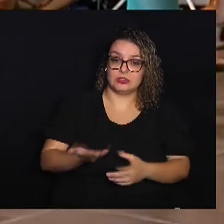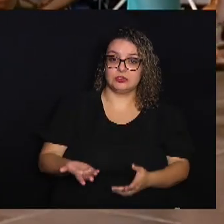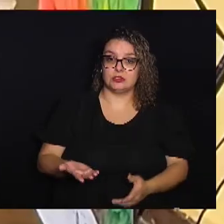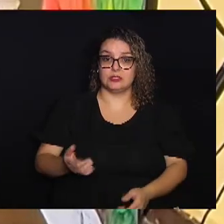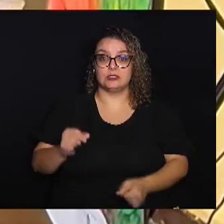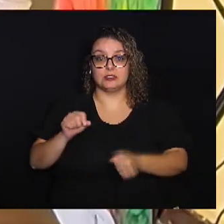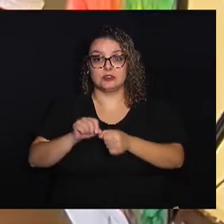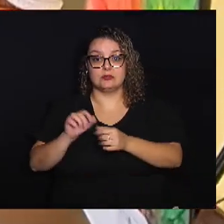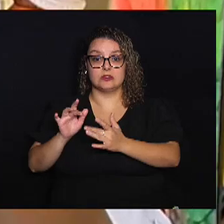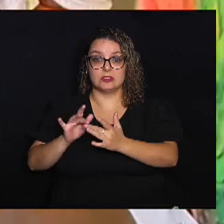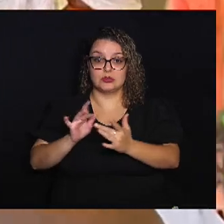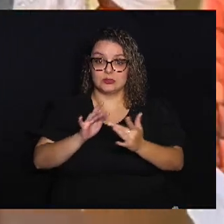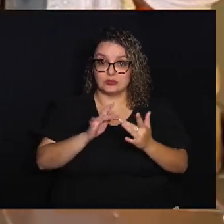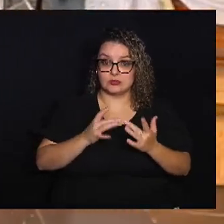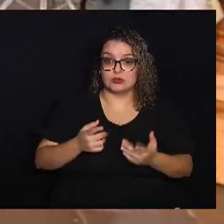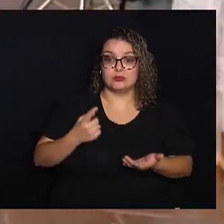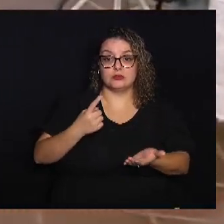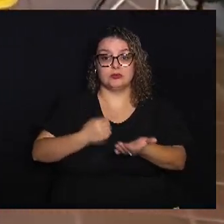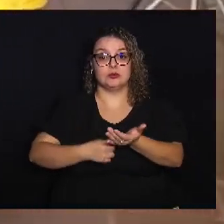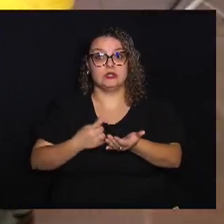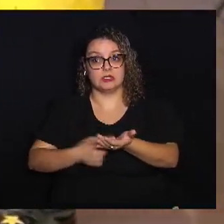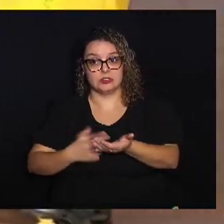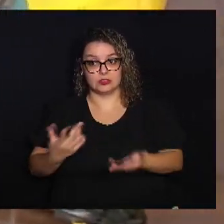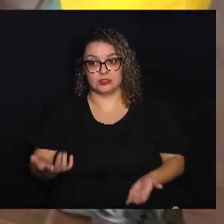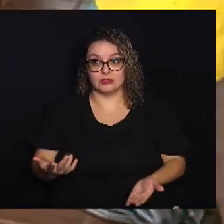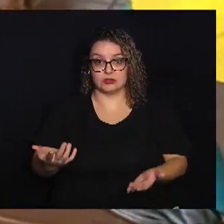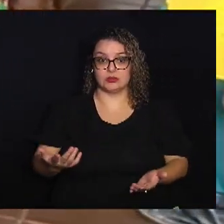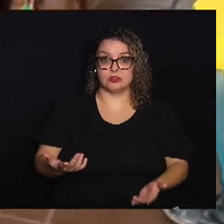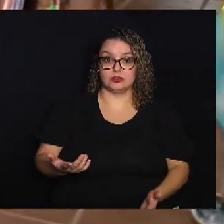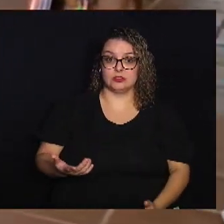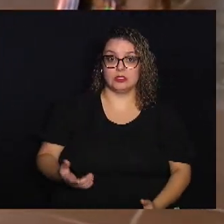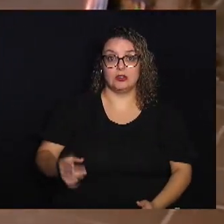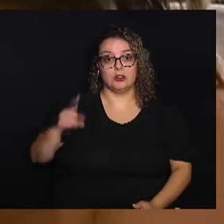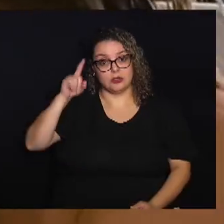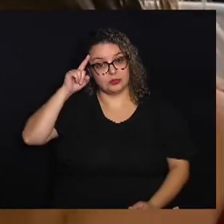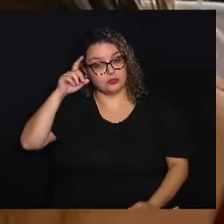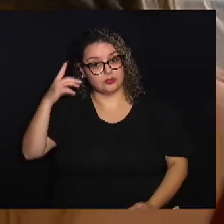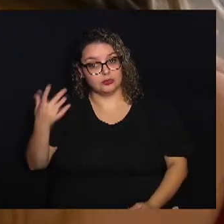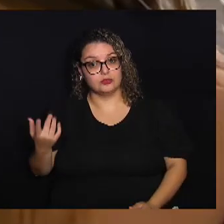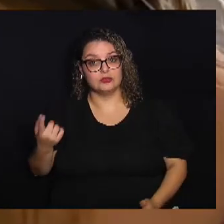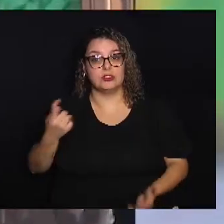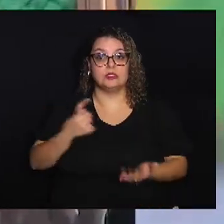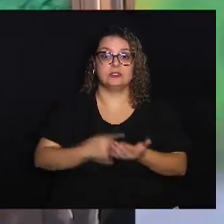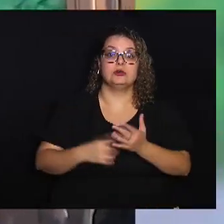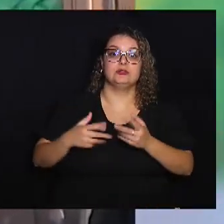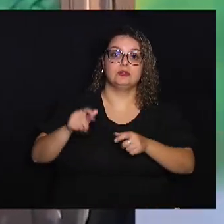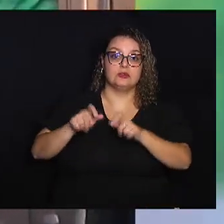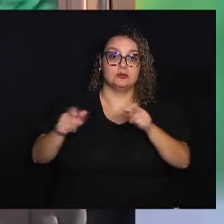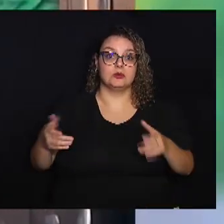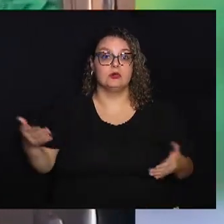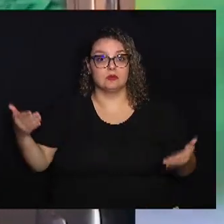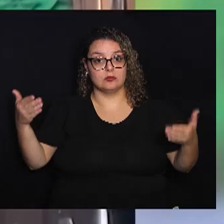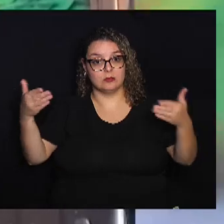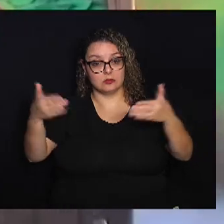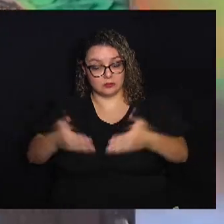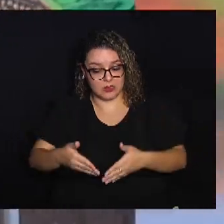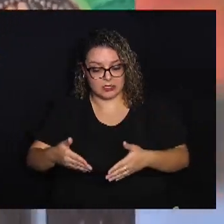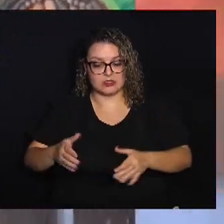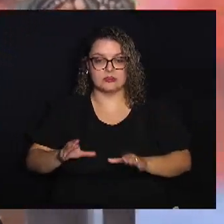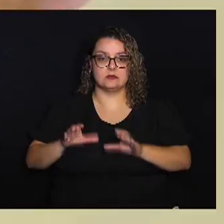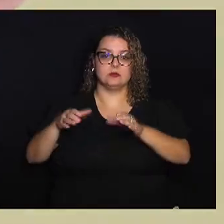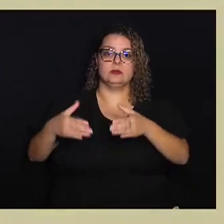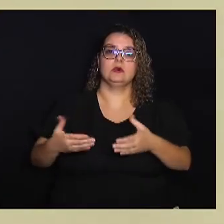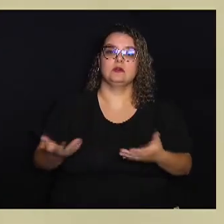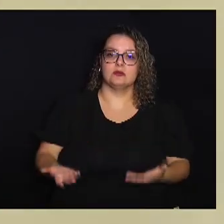fazer os contatos, os agendamentos, bater data da agenda de todas as pessoas que fazem parte da equipe,